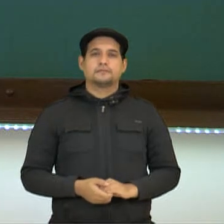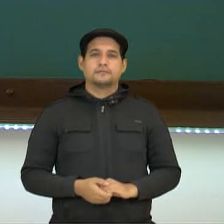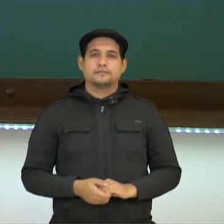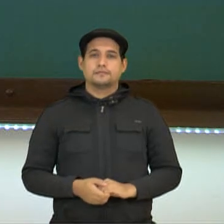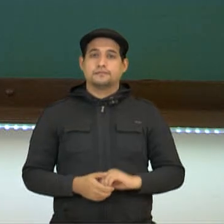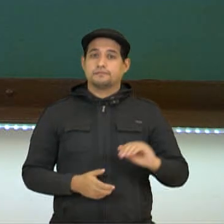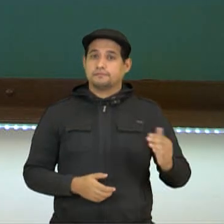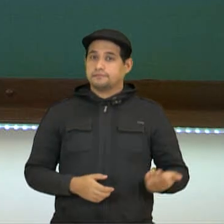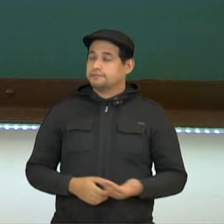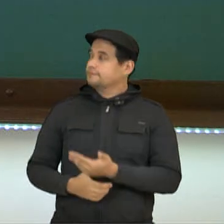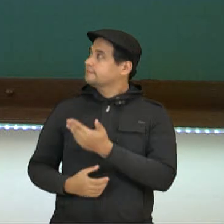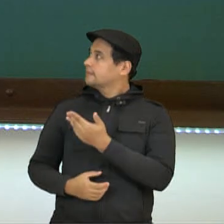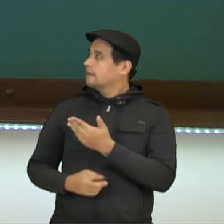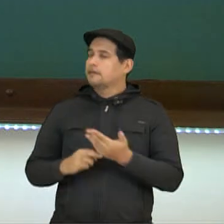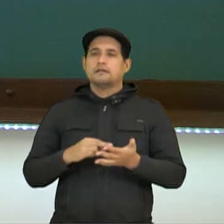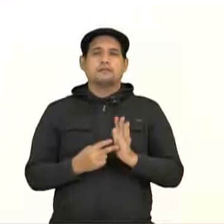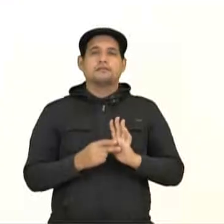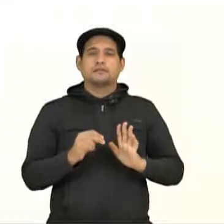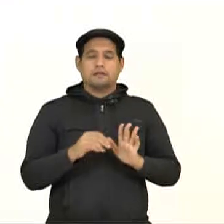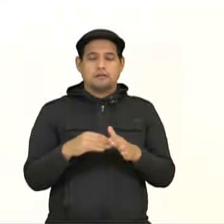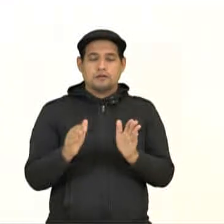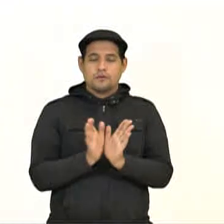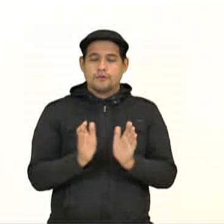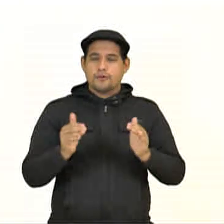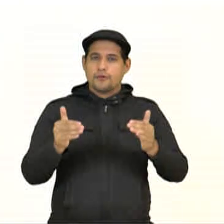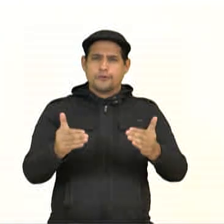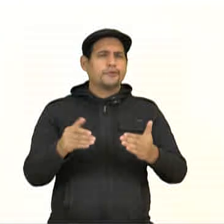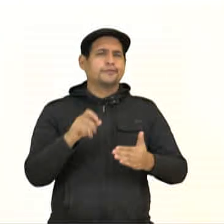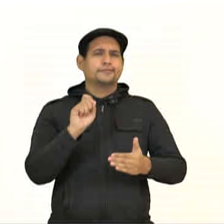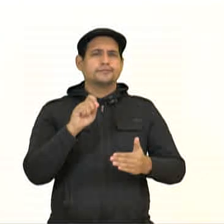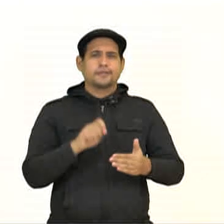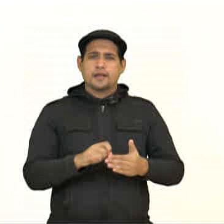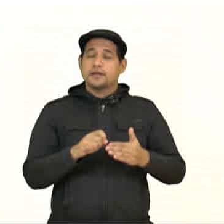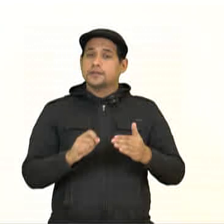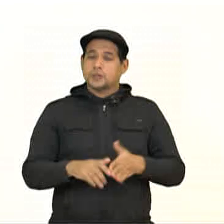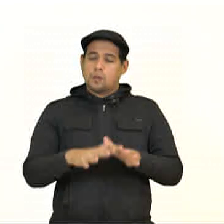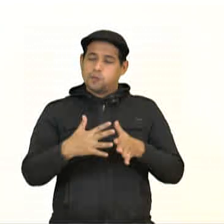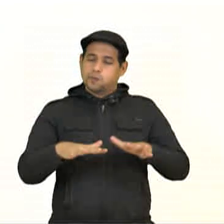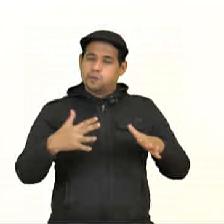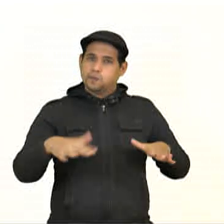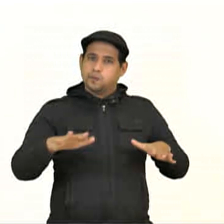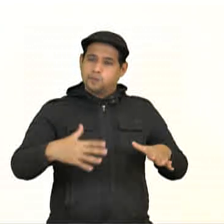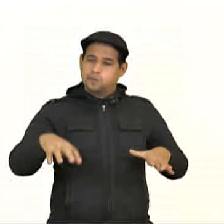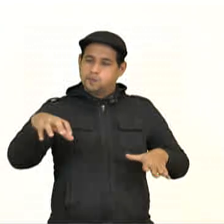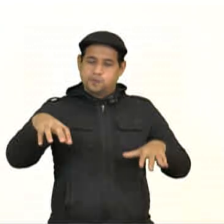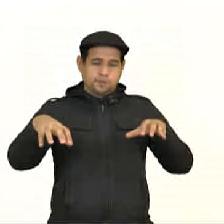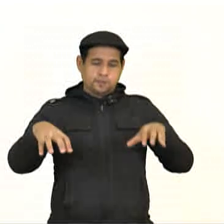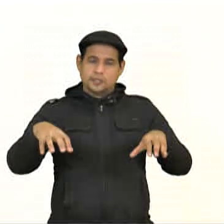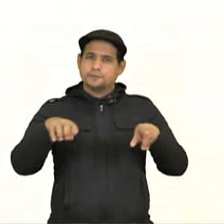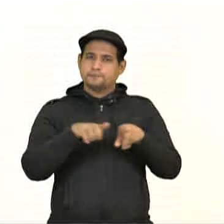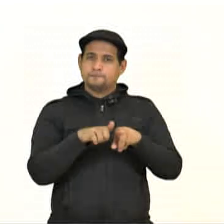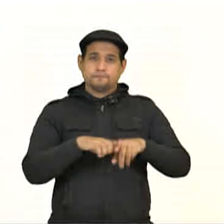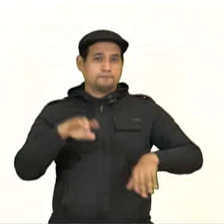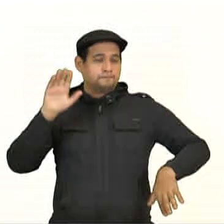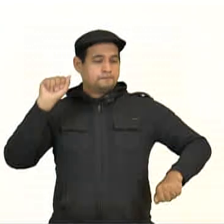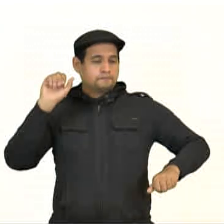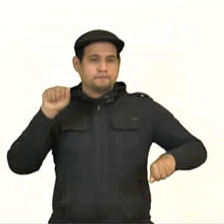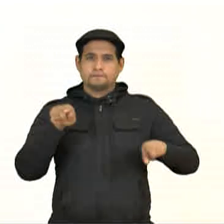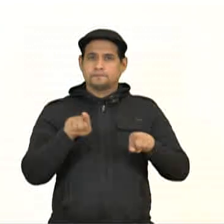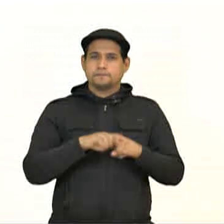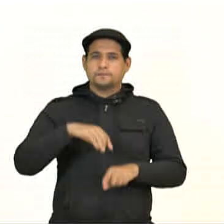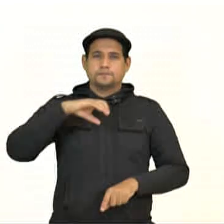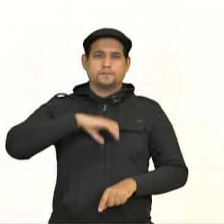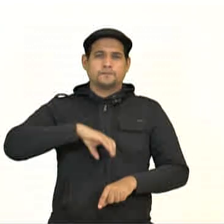Aqui as colônias então ultramarinas, né? A riqueza dos estados nacionais português e espanhol resultou da posse de